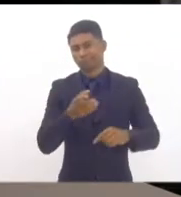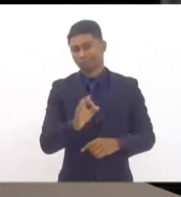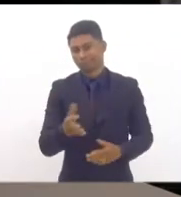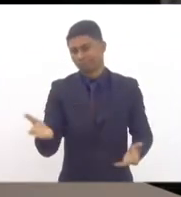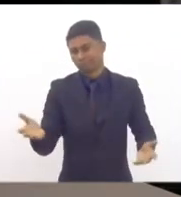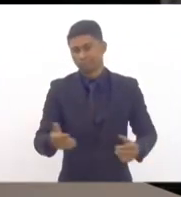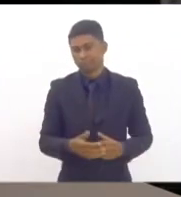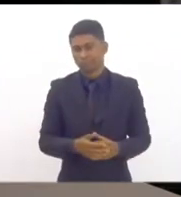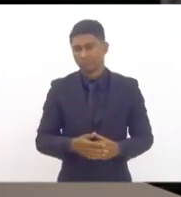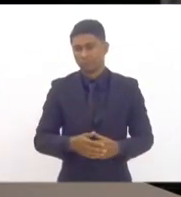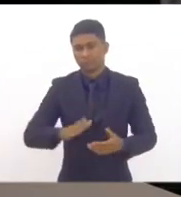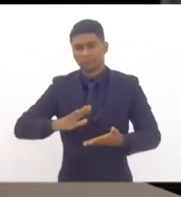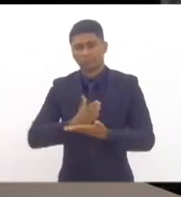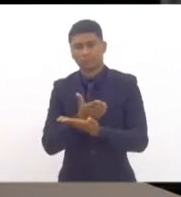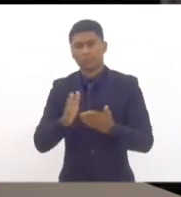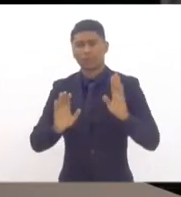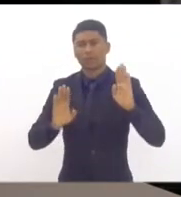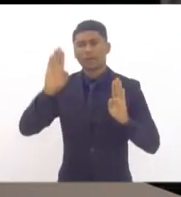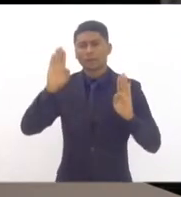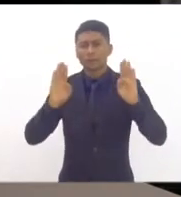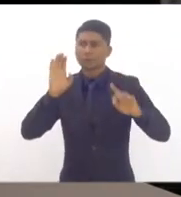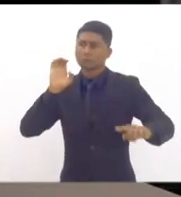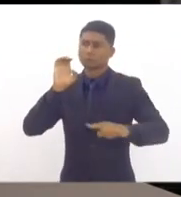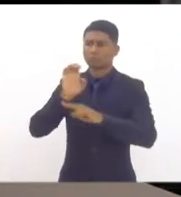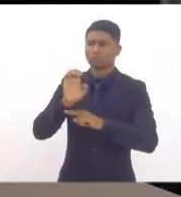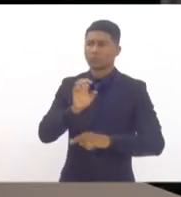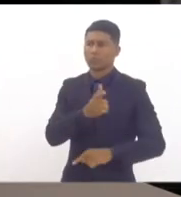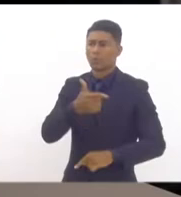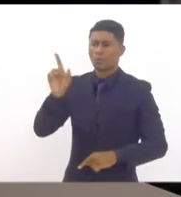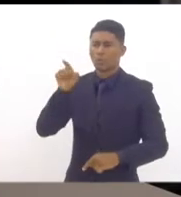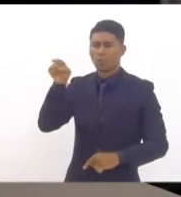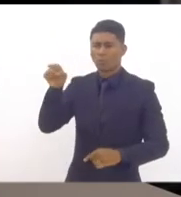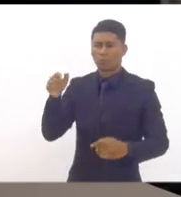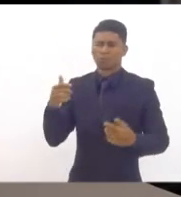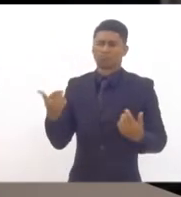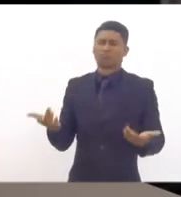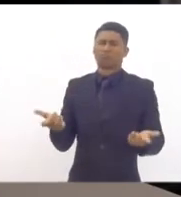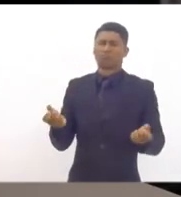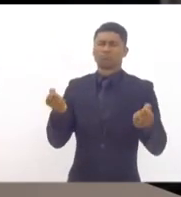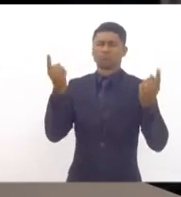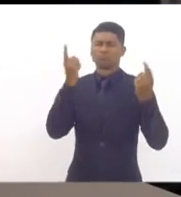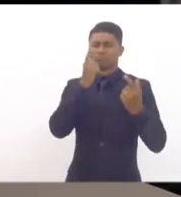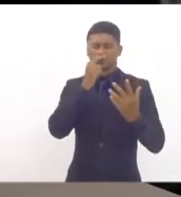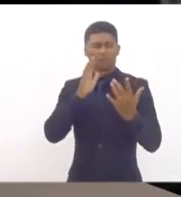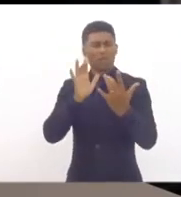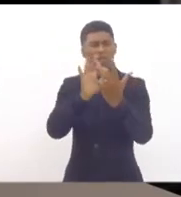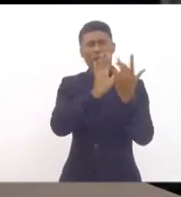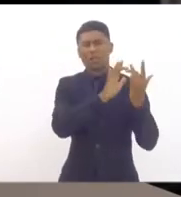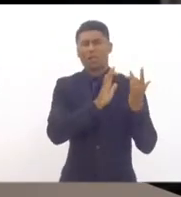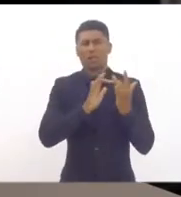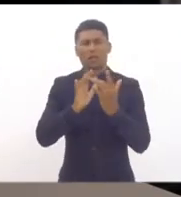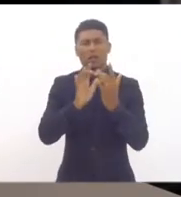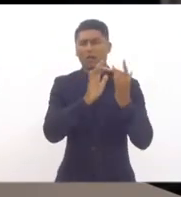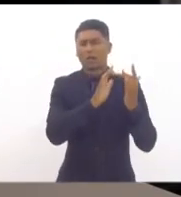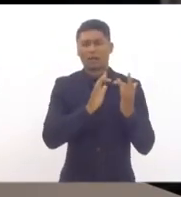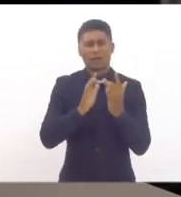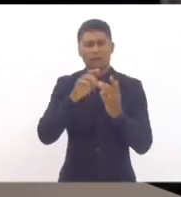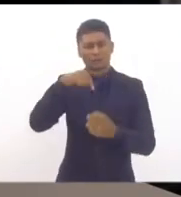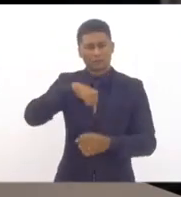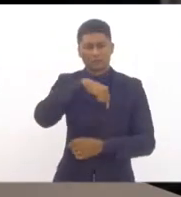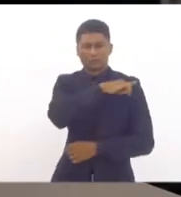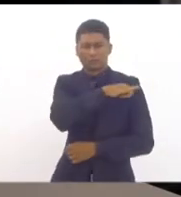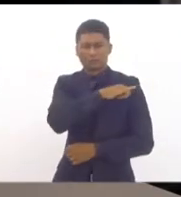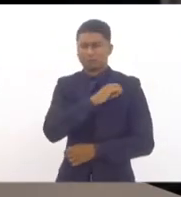processo candidatos de outros estados, que talvez não tenham o mesmo contato, a mesma possibilidade. E você fazer uma reunião